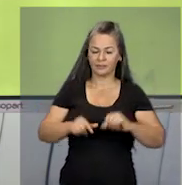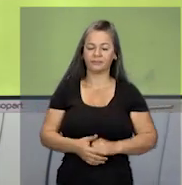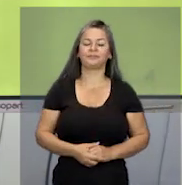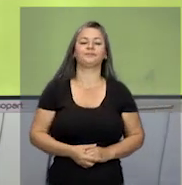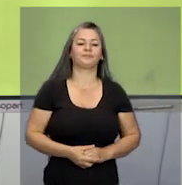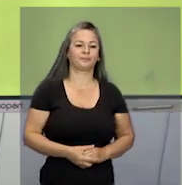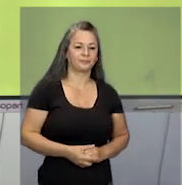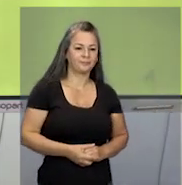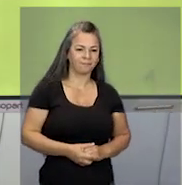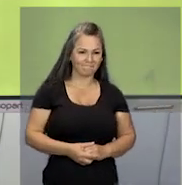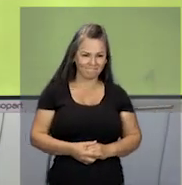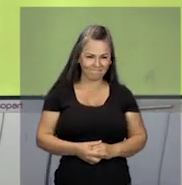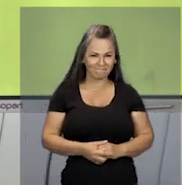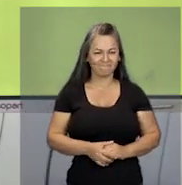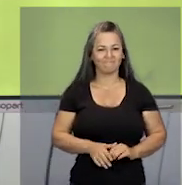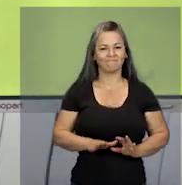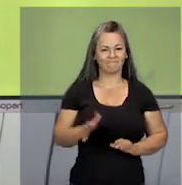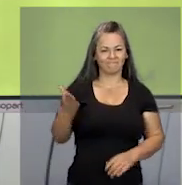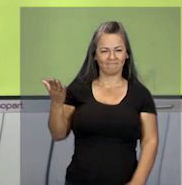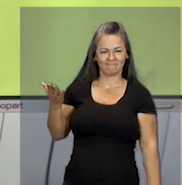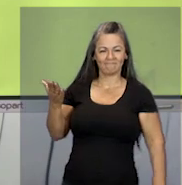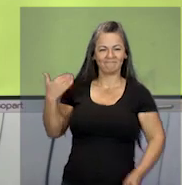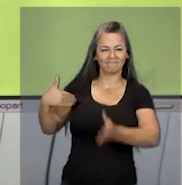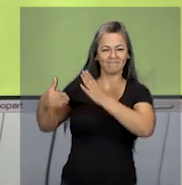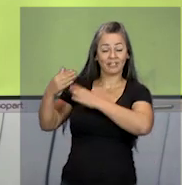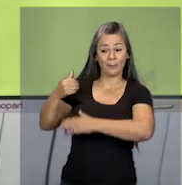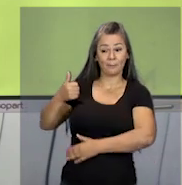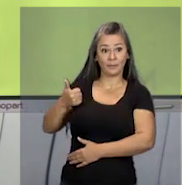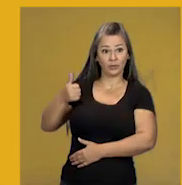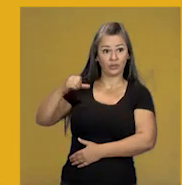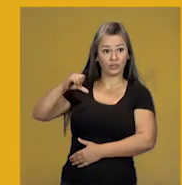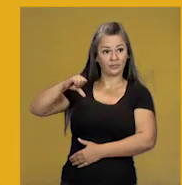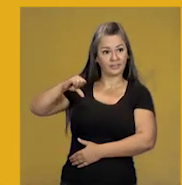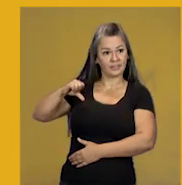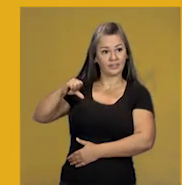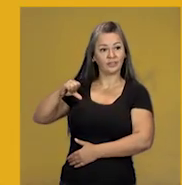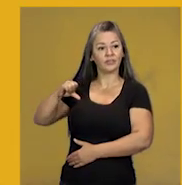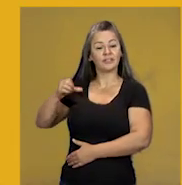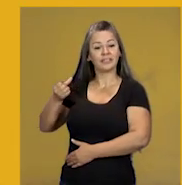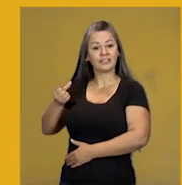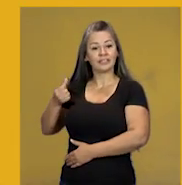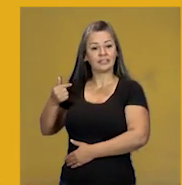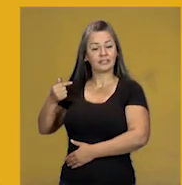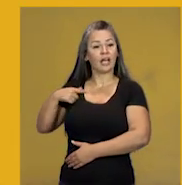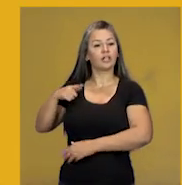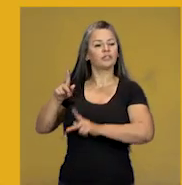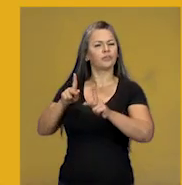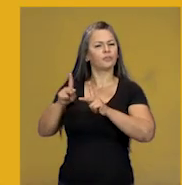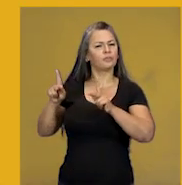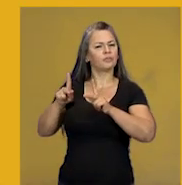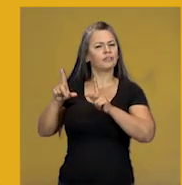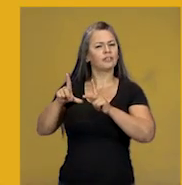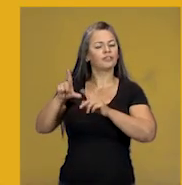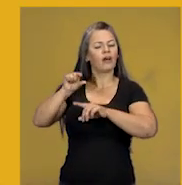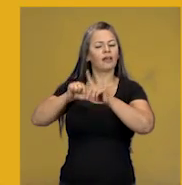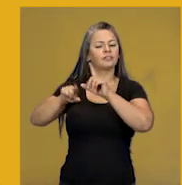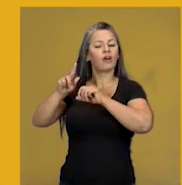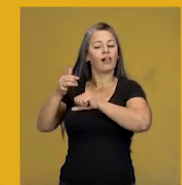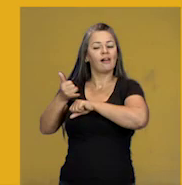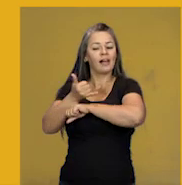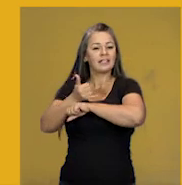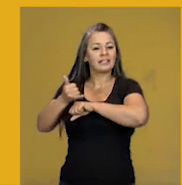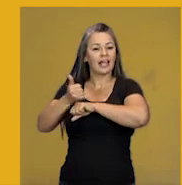em 1967, né, o professor Pedro Pinchas aí propôs outra forma de dividir o Brasil em